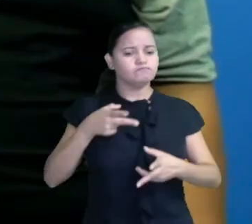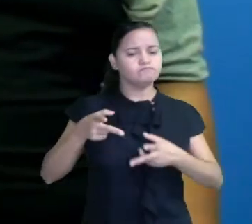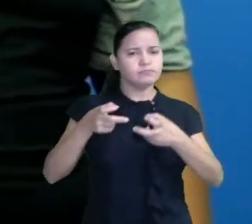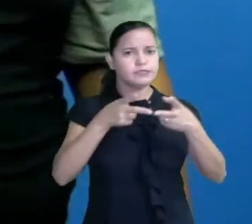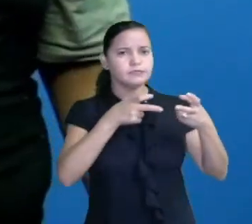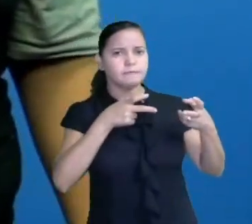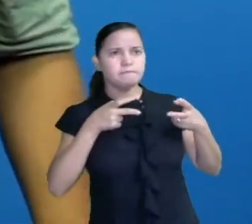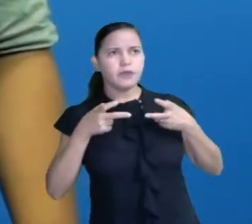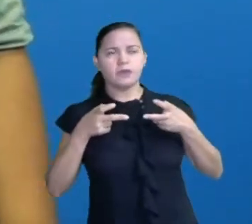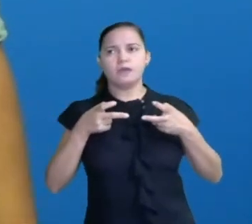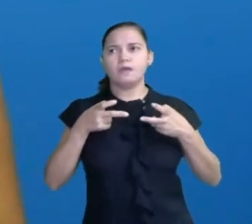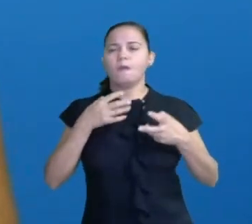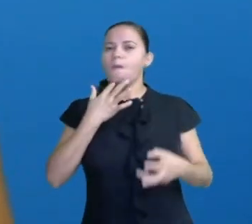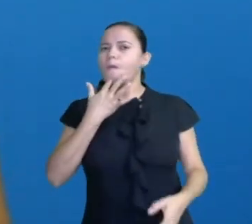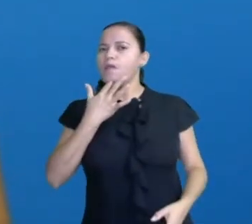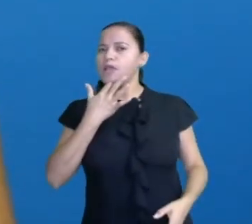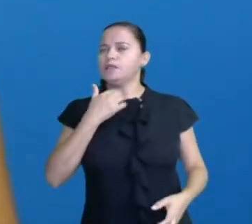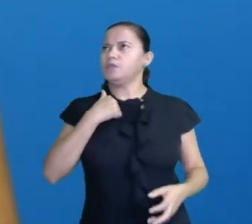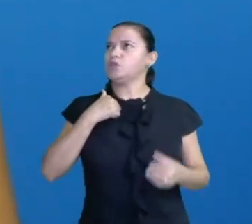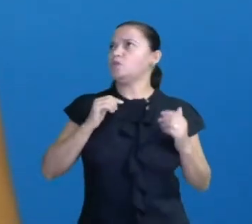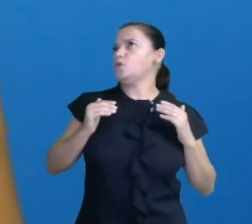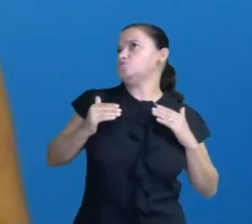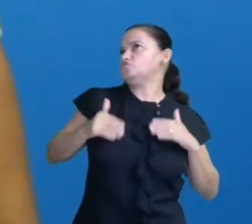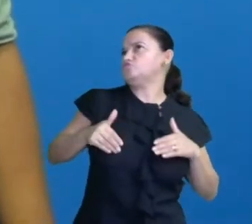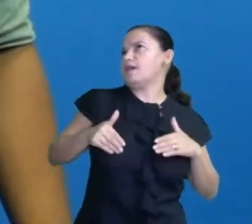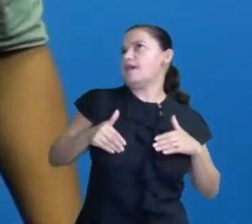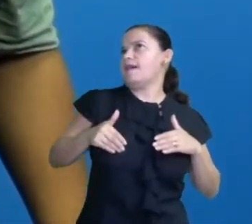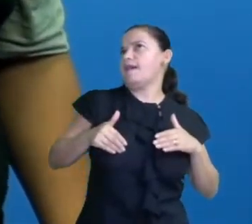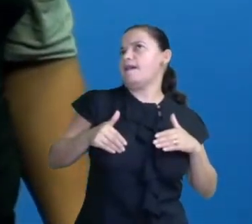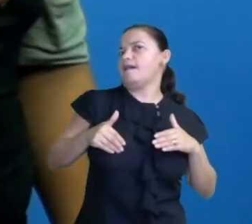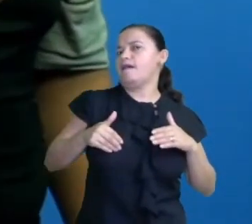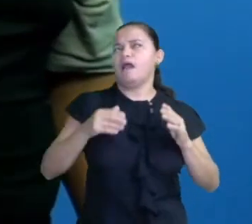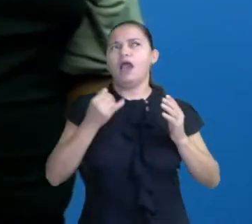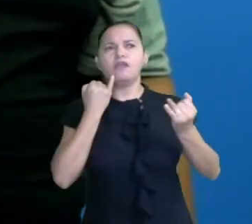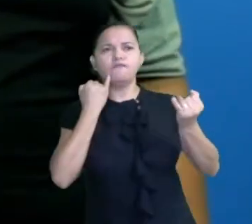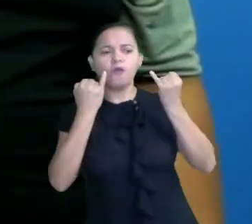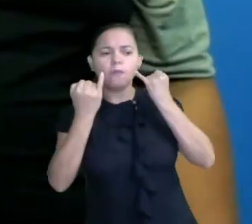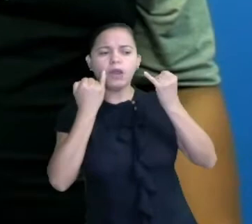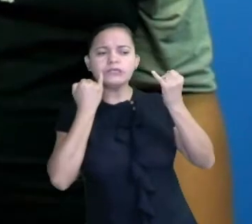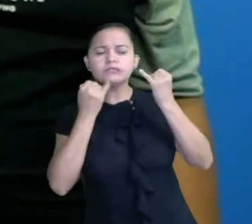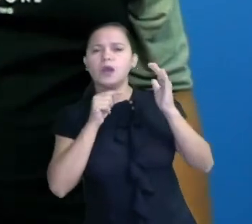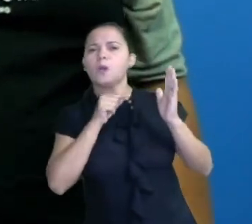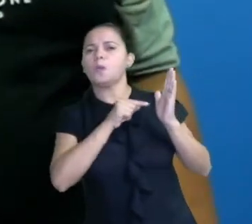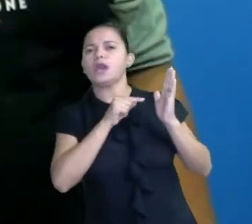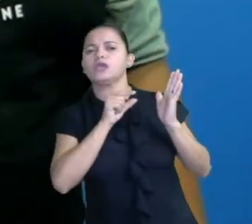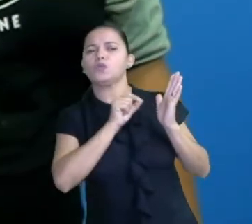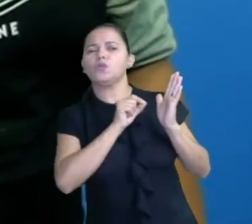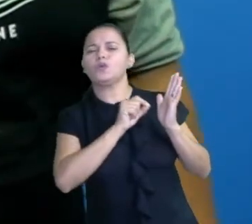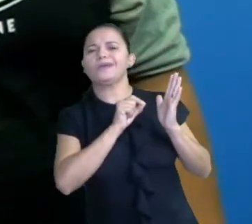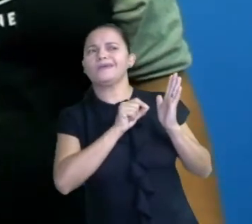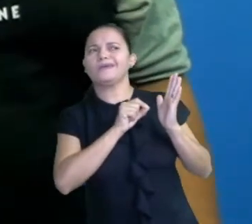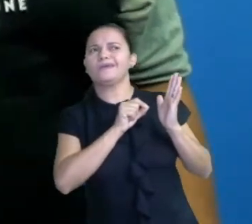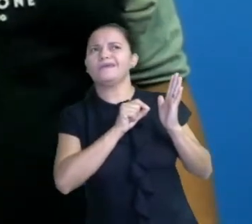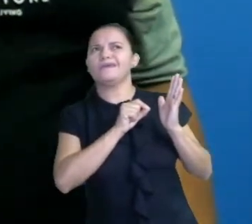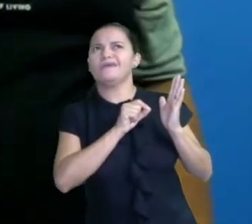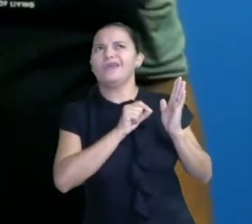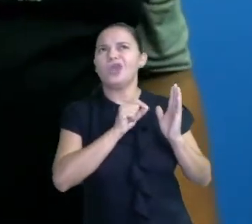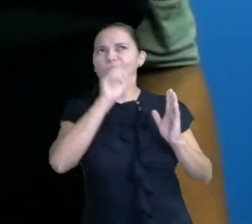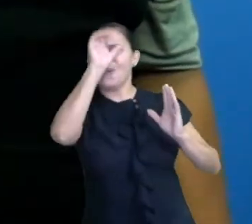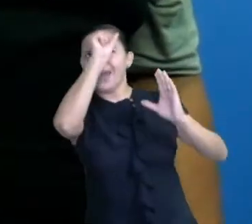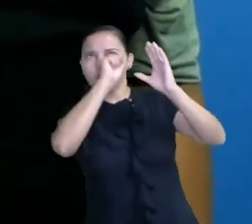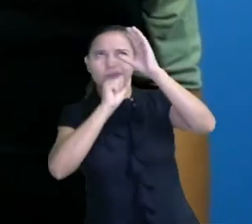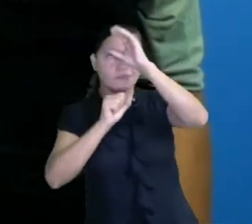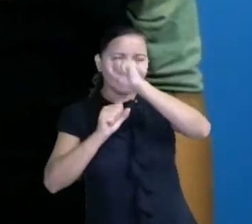o nosso conhecimento prévio. A gente vai deduzir informações a partir dessas informações que estão implícitas, a